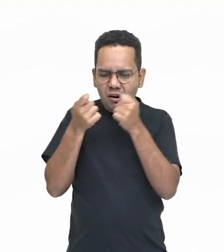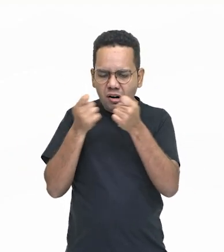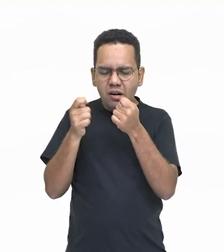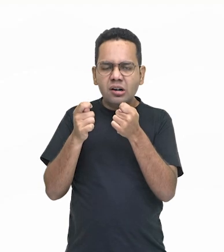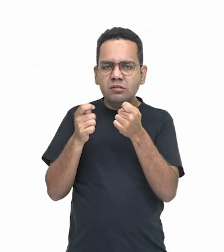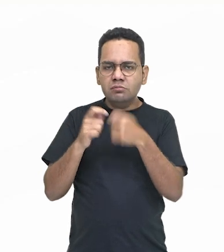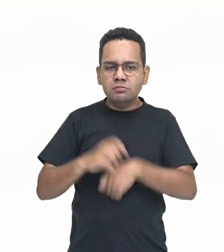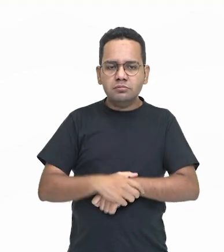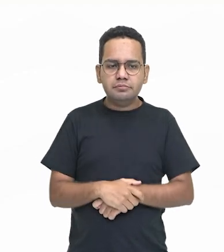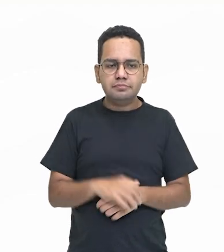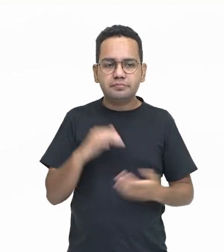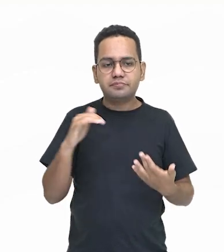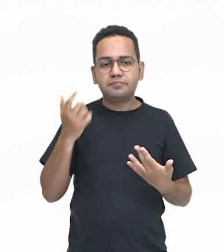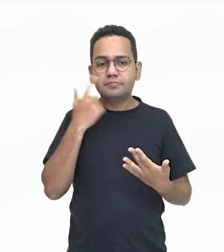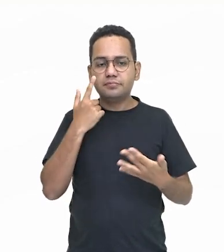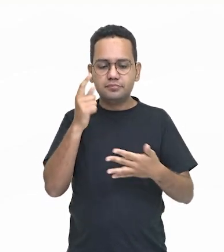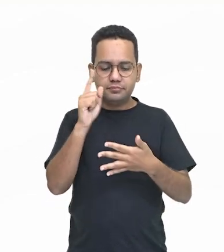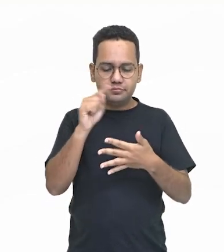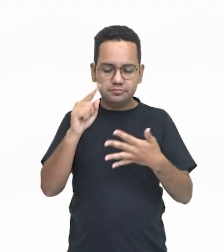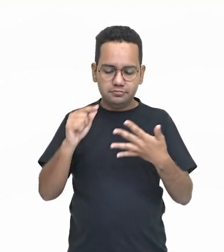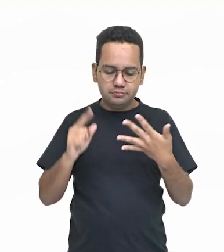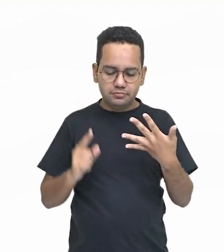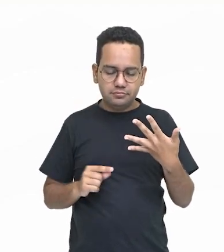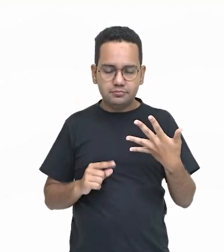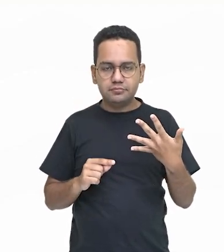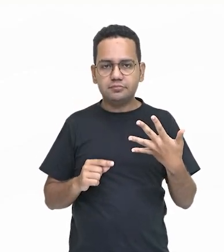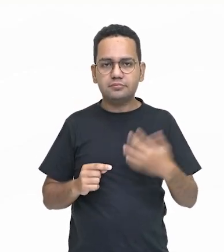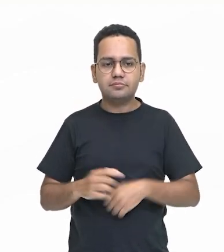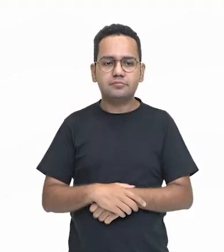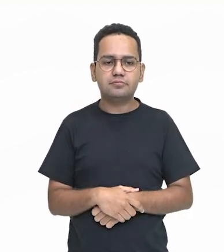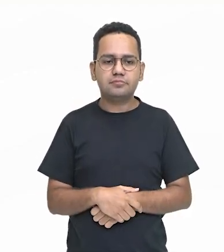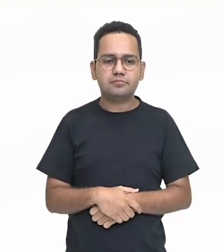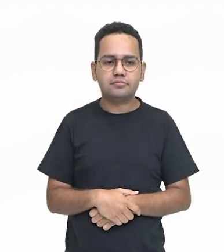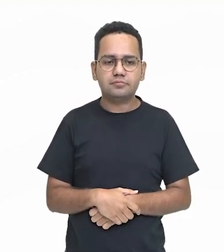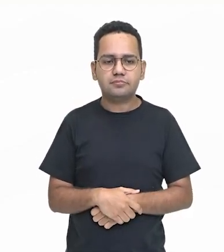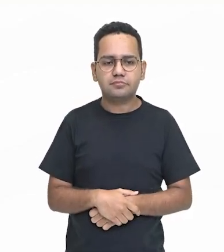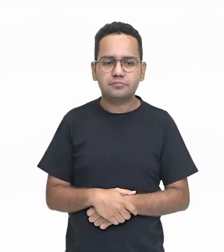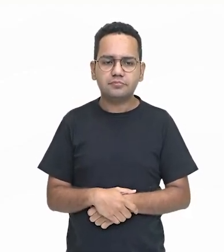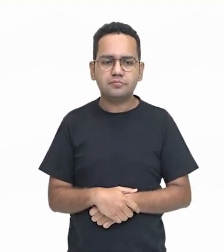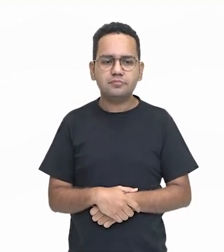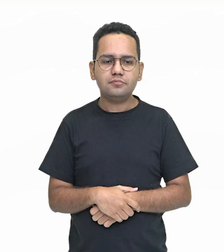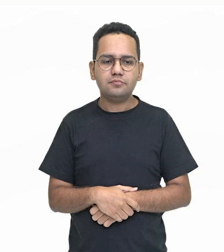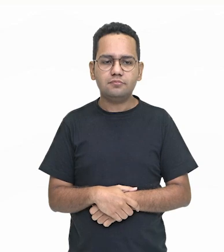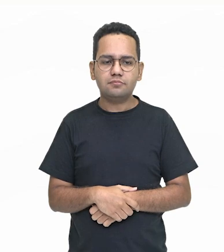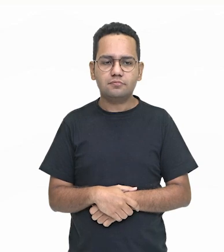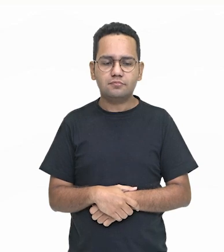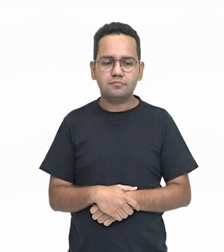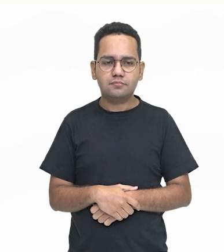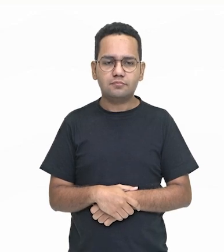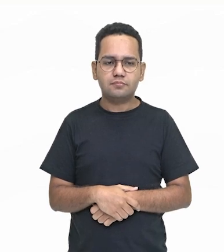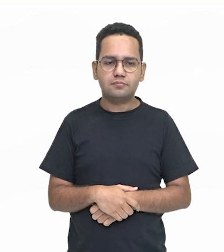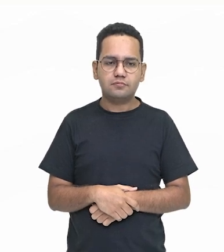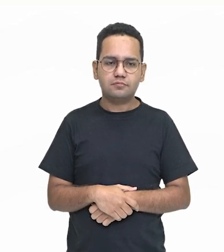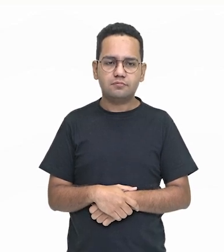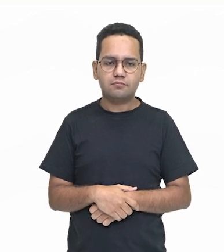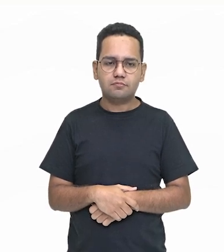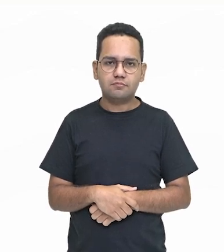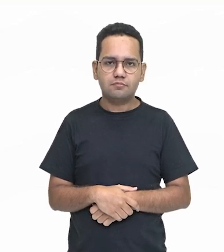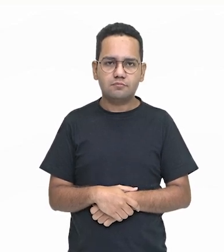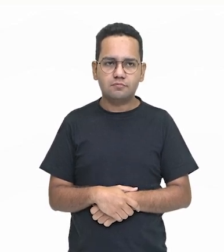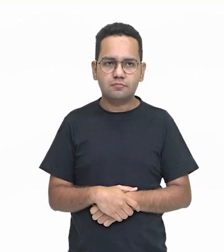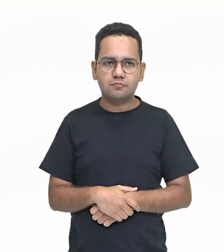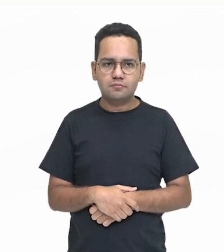as nossas alternativas para marcar o valor dessa questão. Então, como é que a gente resolve esse exercício, pessoal? Primeiramente, a gente